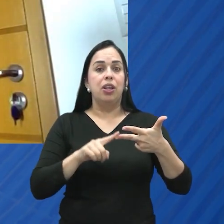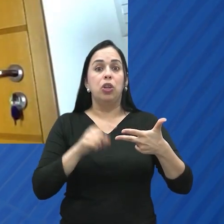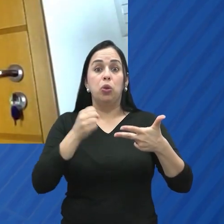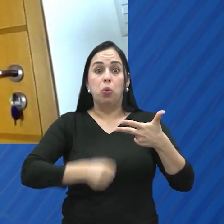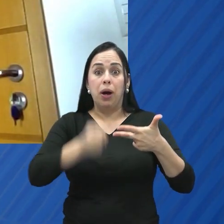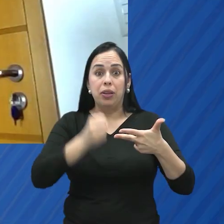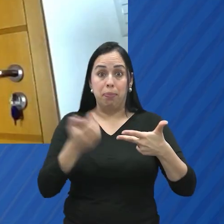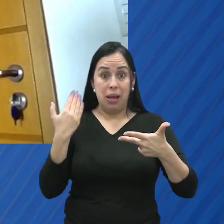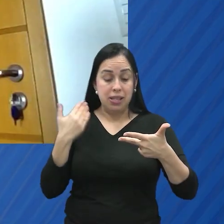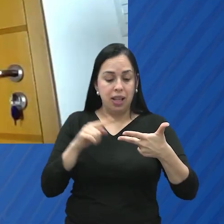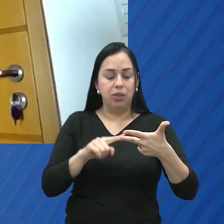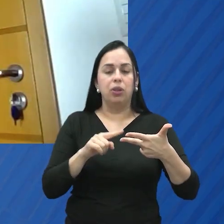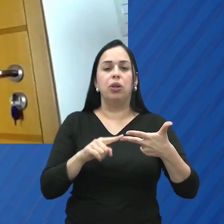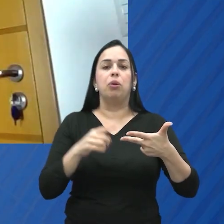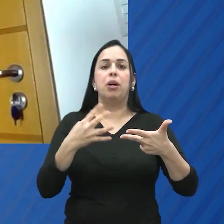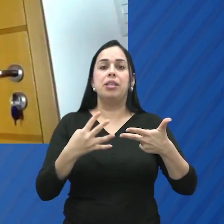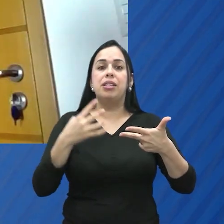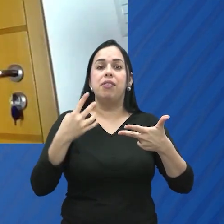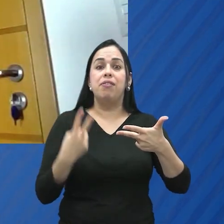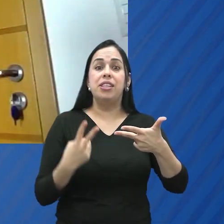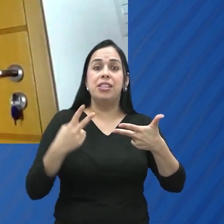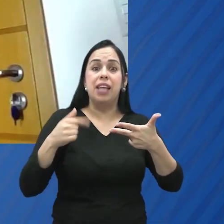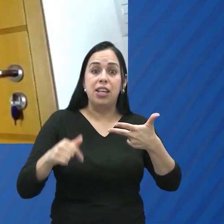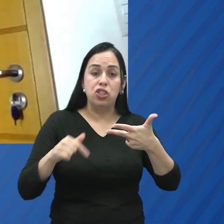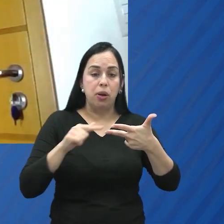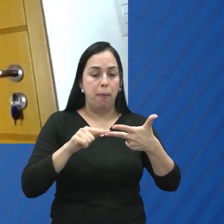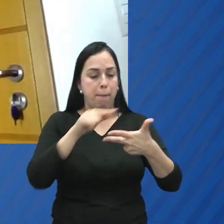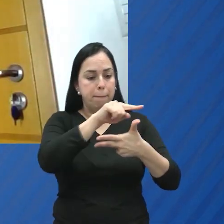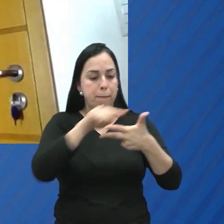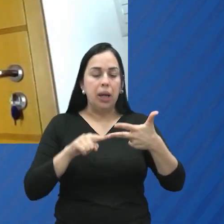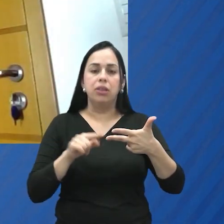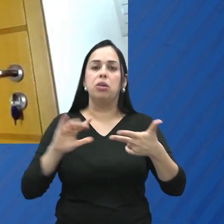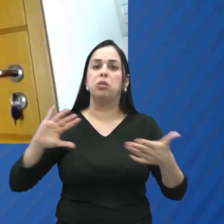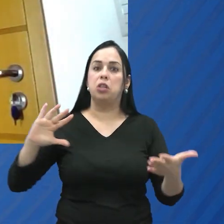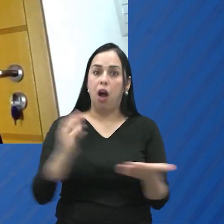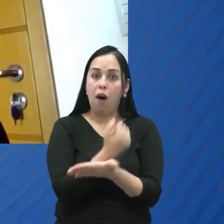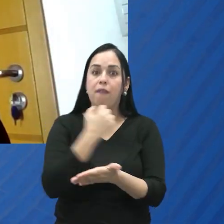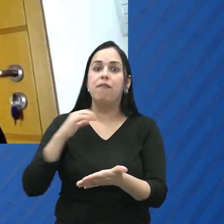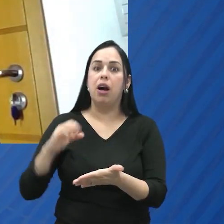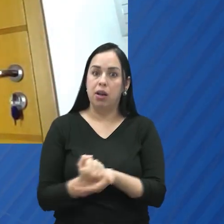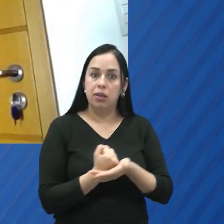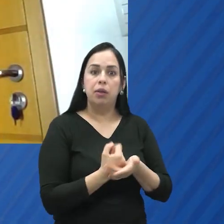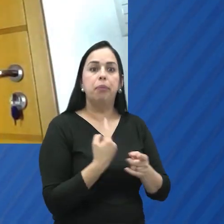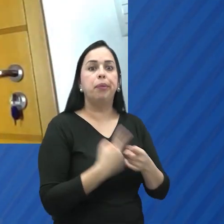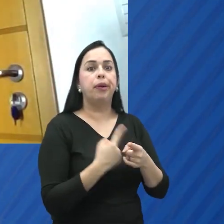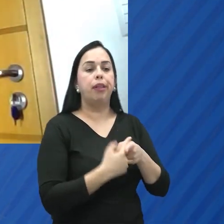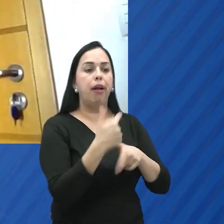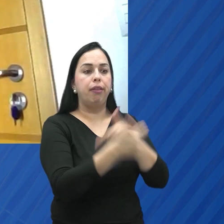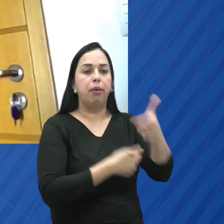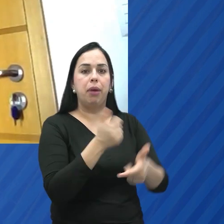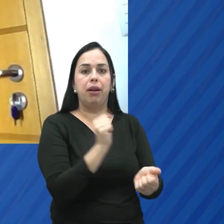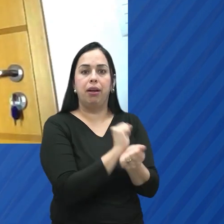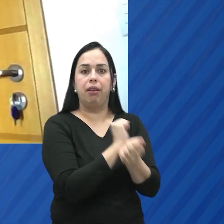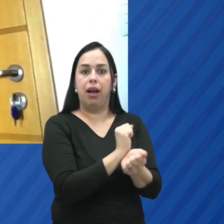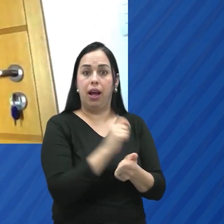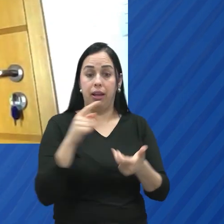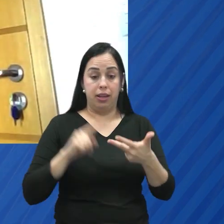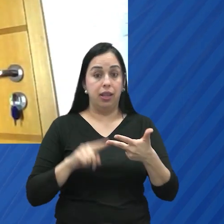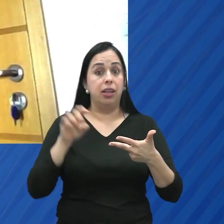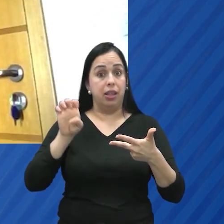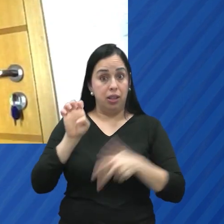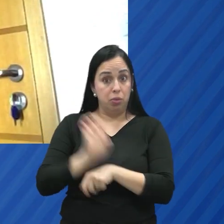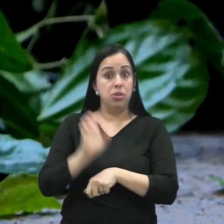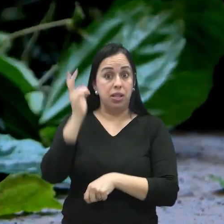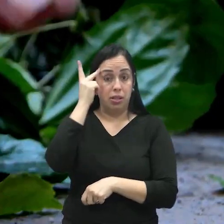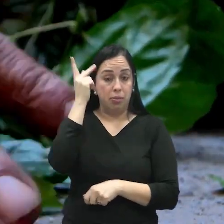467, né? Um número quase ali, 1/4 praticamente dos resgates do Brasil no ano passado se deram aqui no estado de São